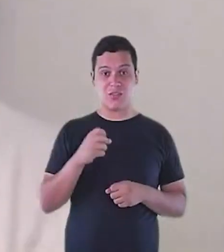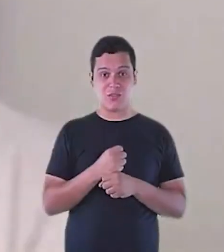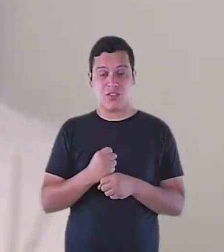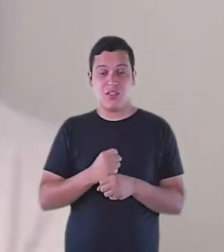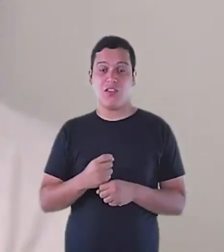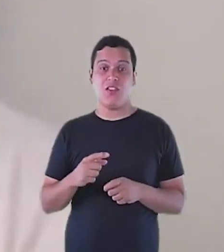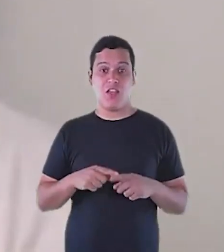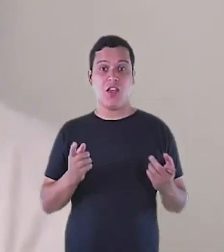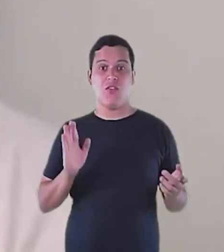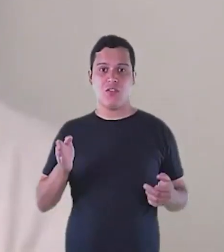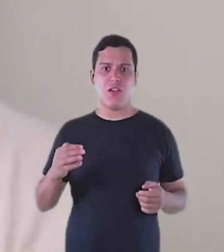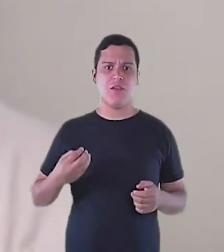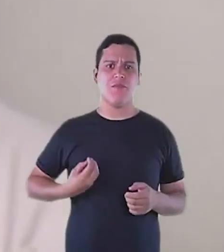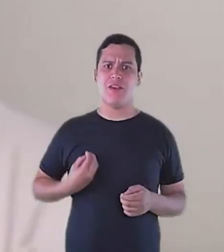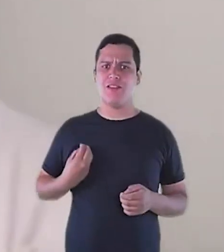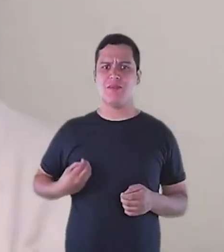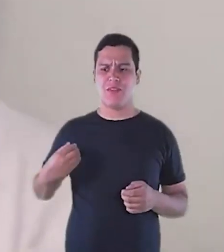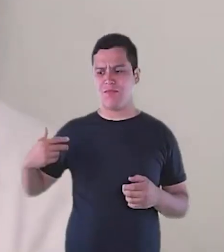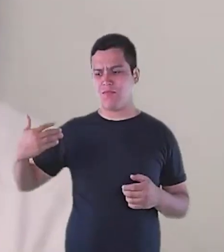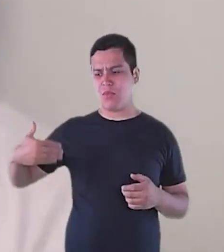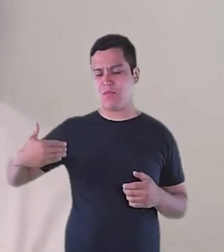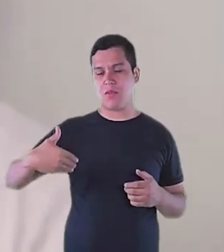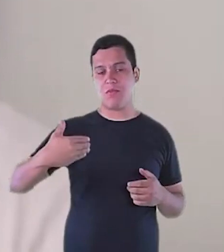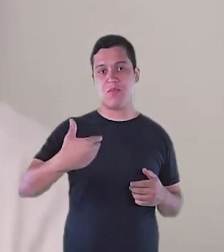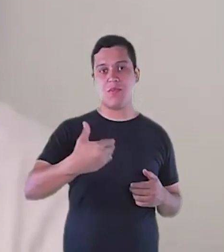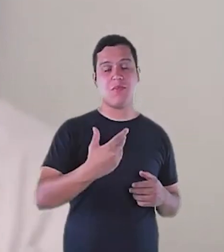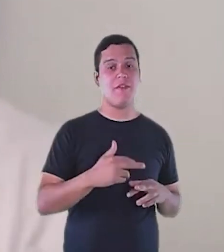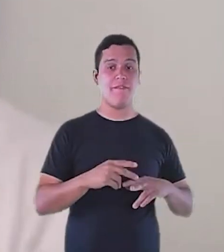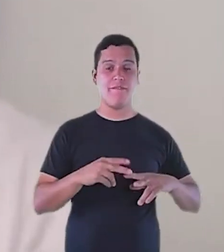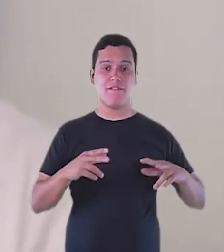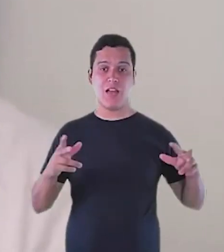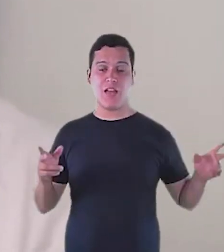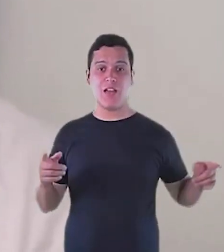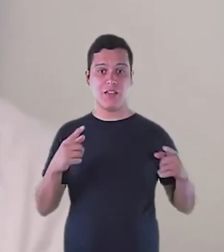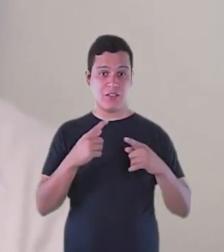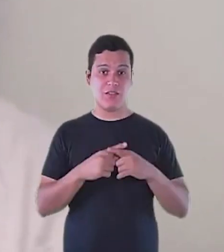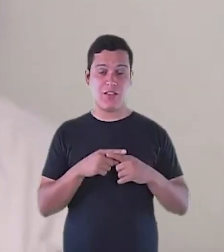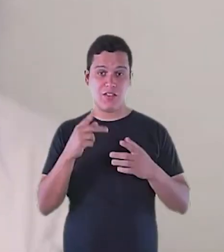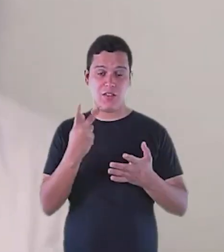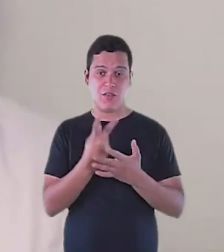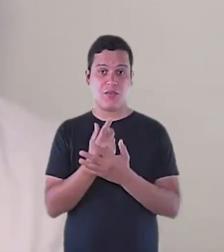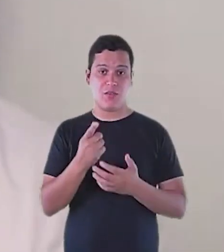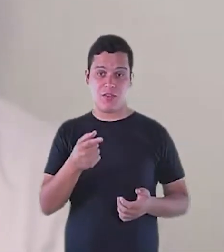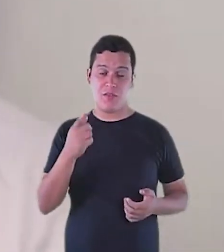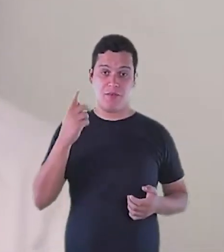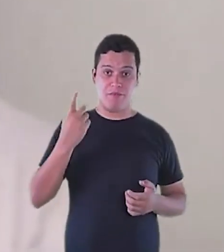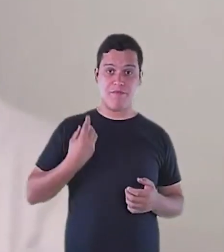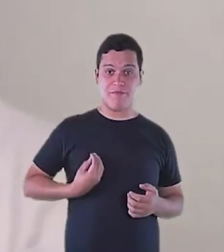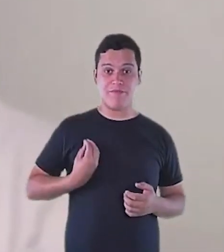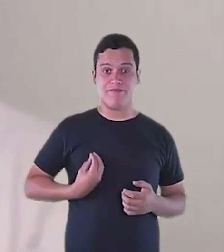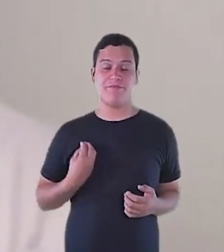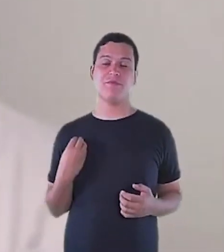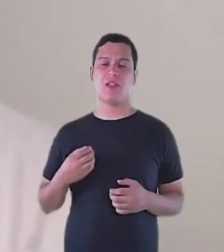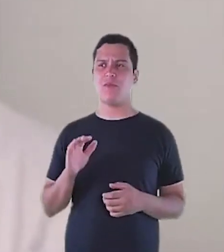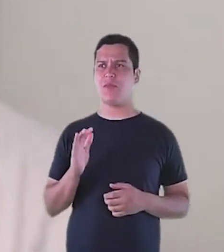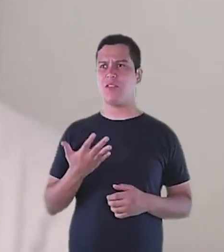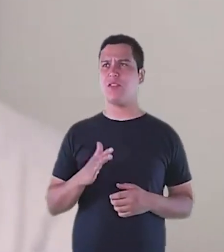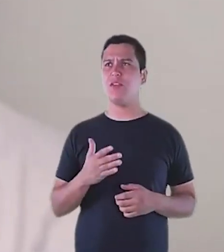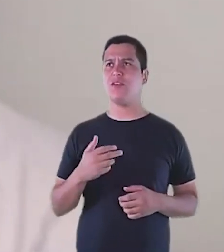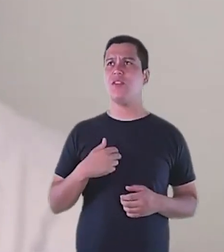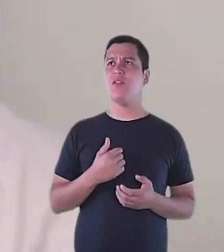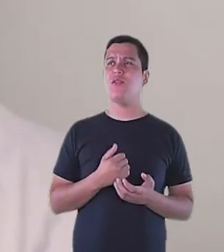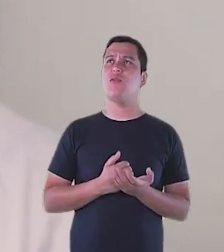boa parte dessa jornada, né? São 14 anos de Sempre um Papo desde que eu lancei o meu livro em